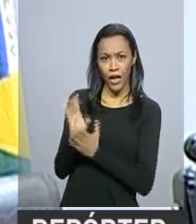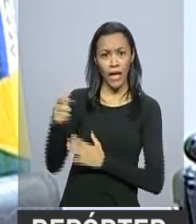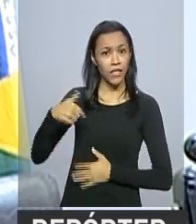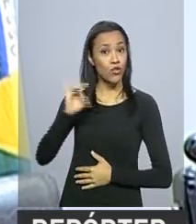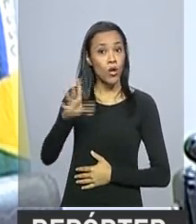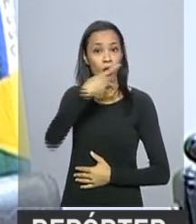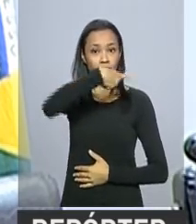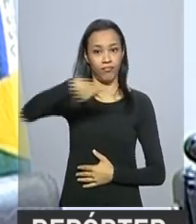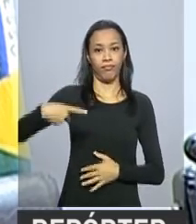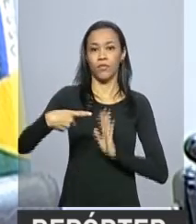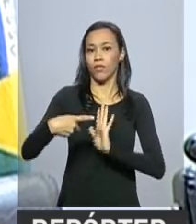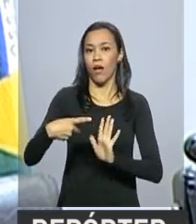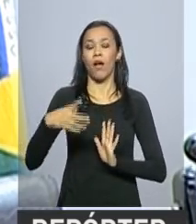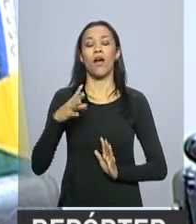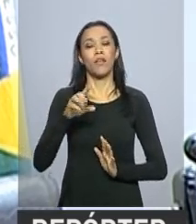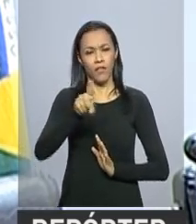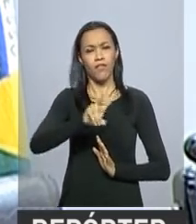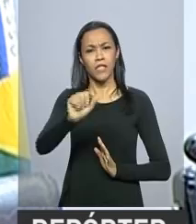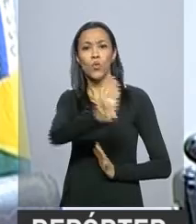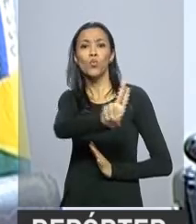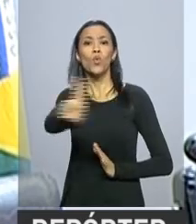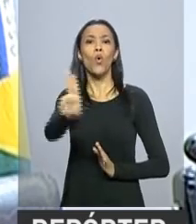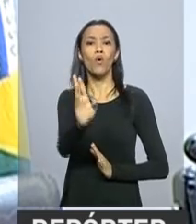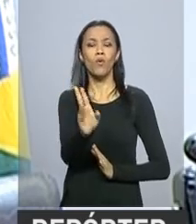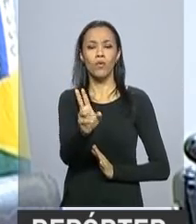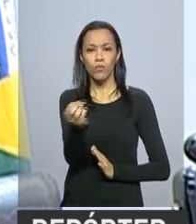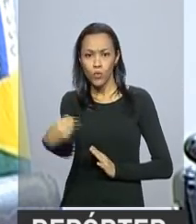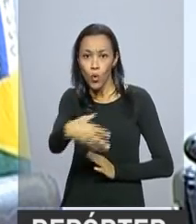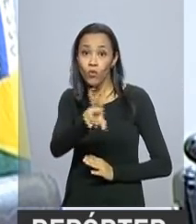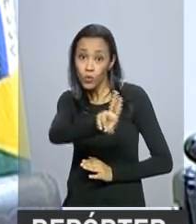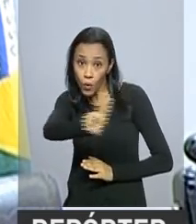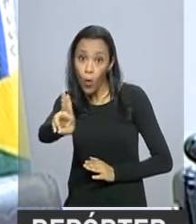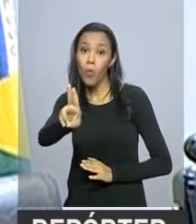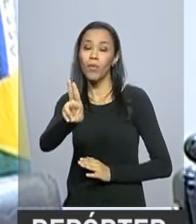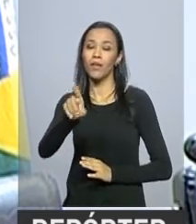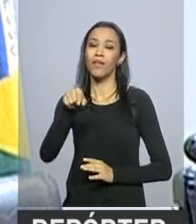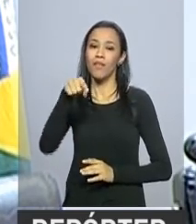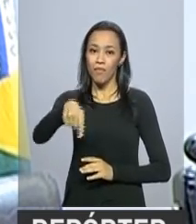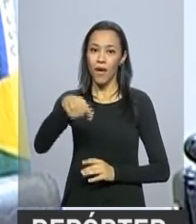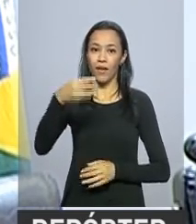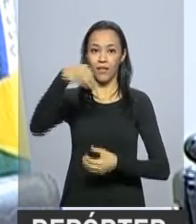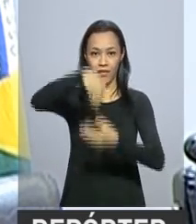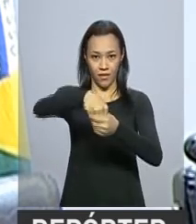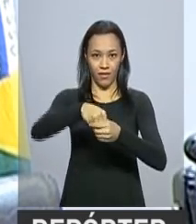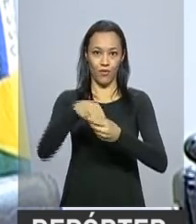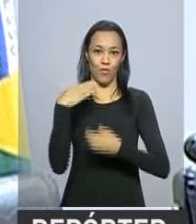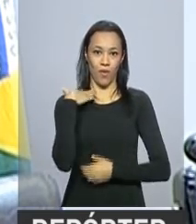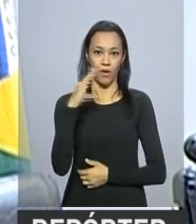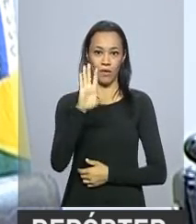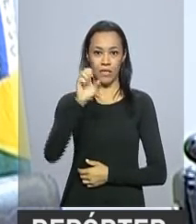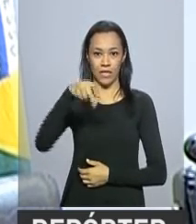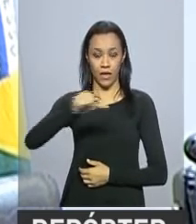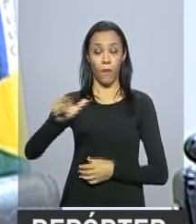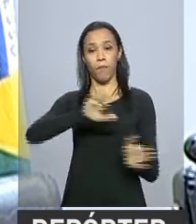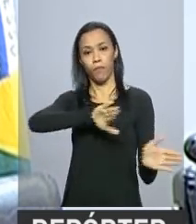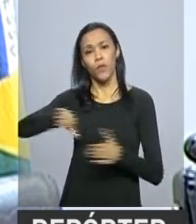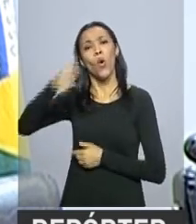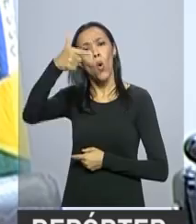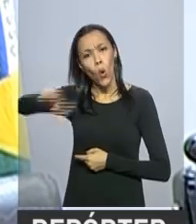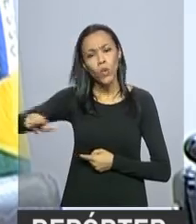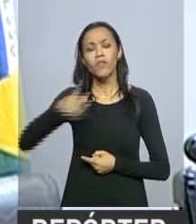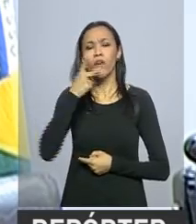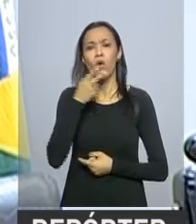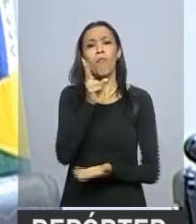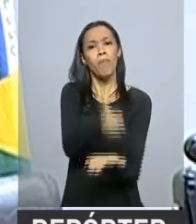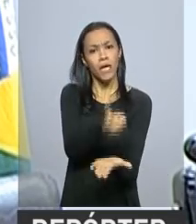final da semana deve ser indicado um novo nome para a instituição. O ministro também afirmou que o governo vai manter os programas sociais